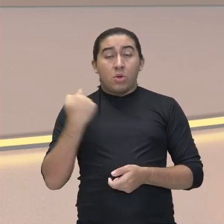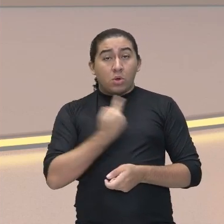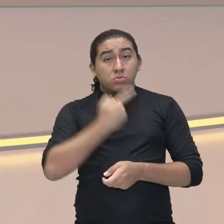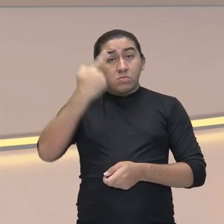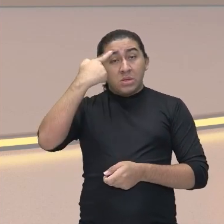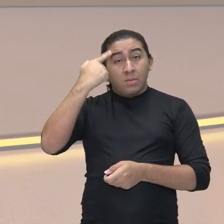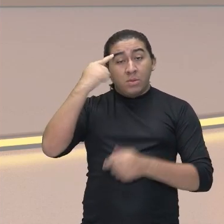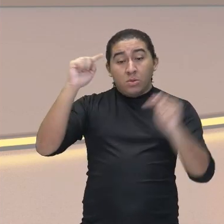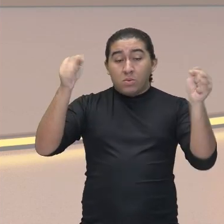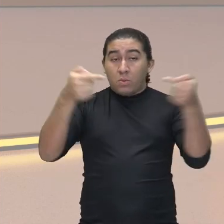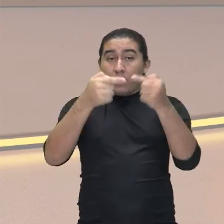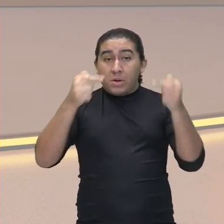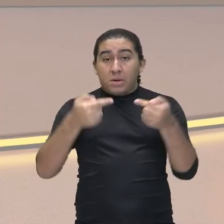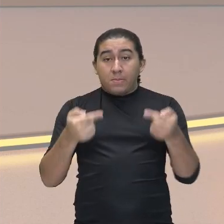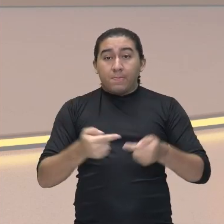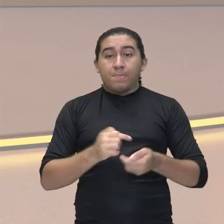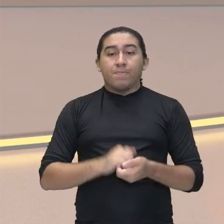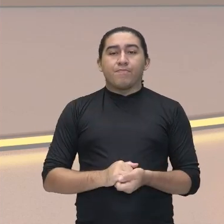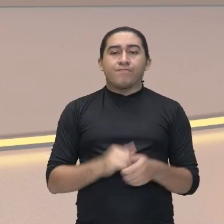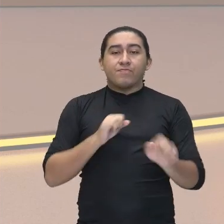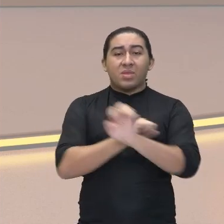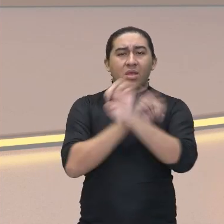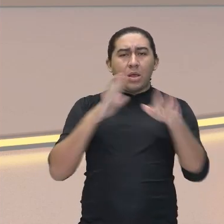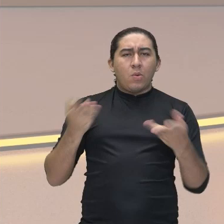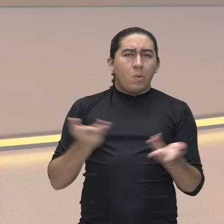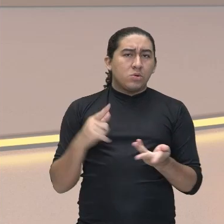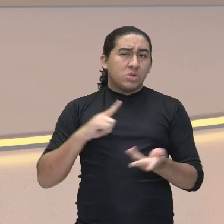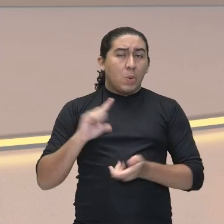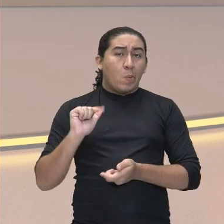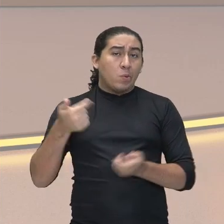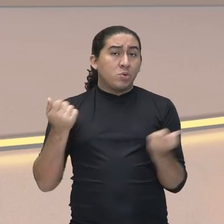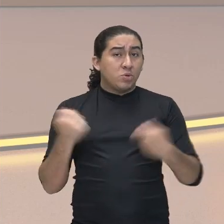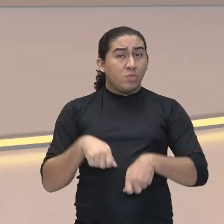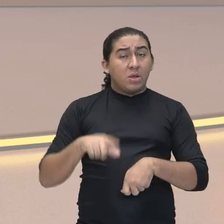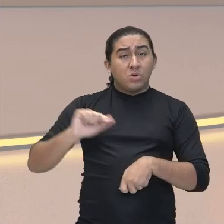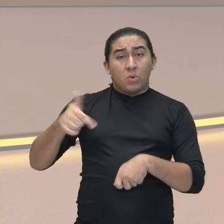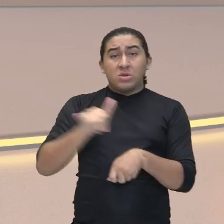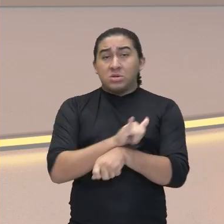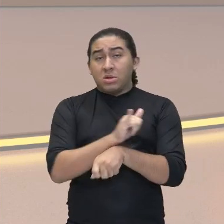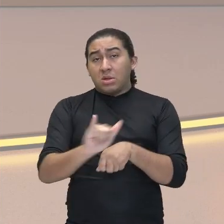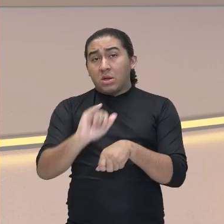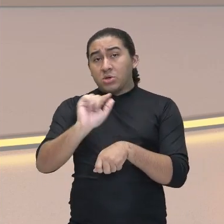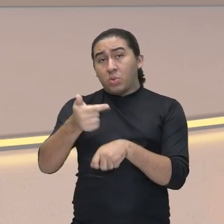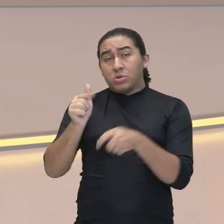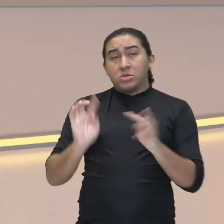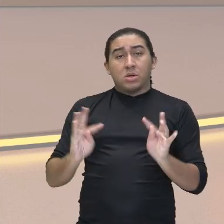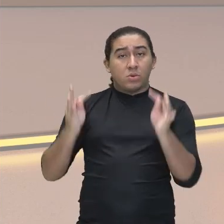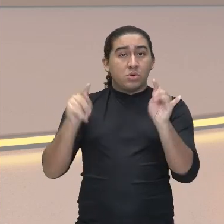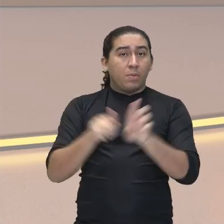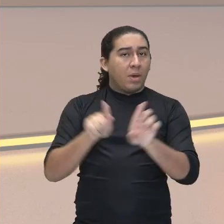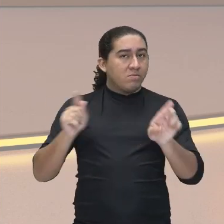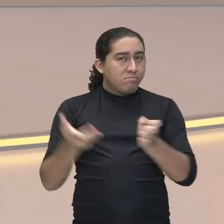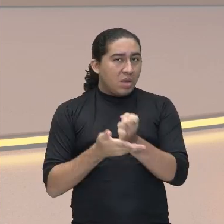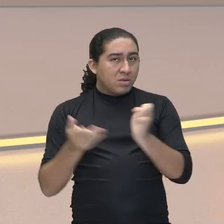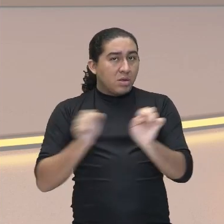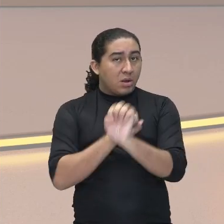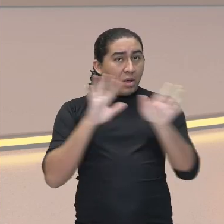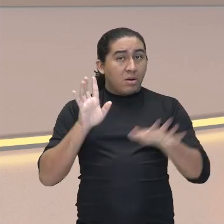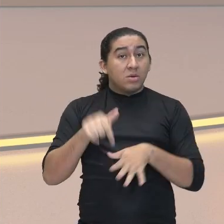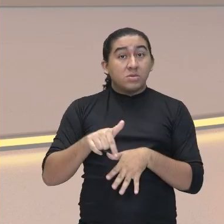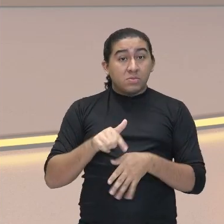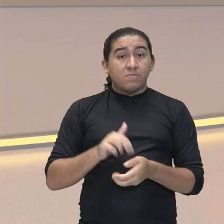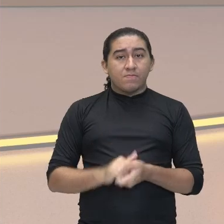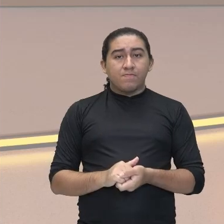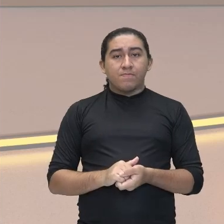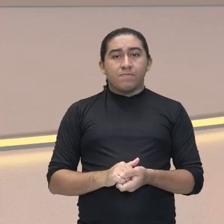raciocínio aí. É claro que hoje tem outras técnicas, tecnologias, mas basicamente é isso. E